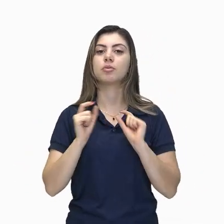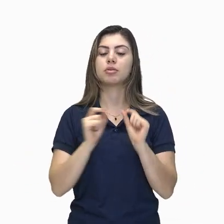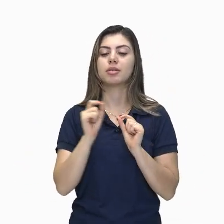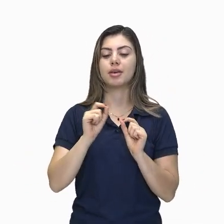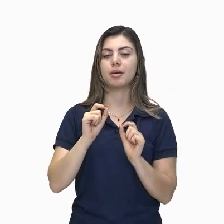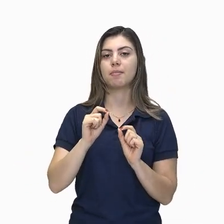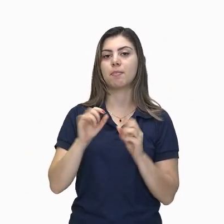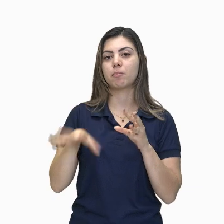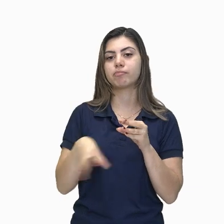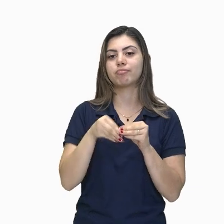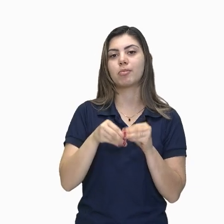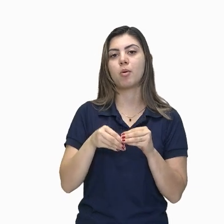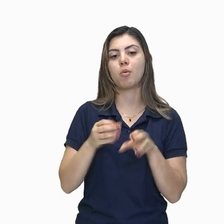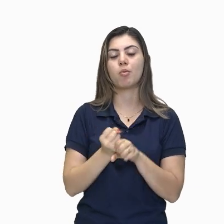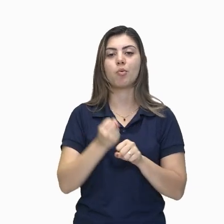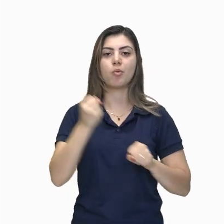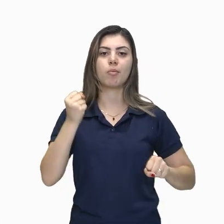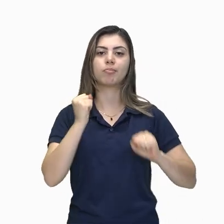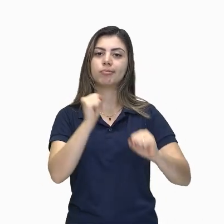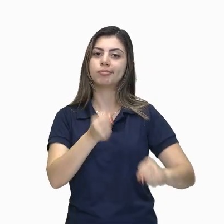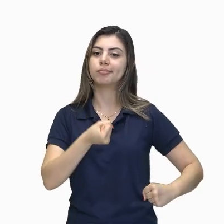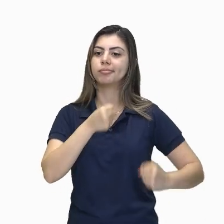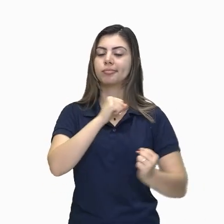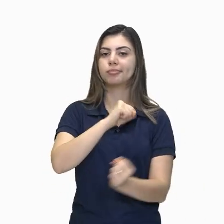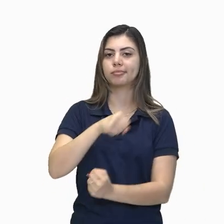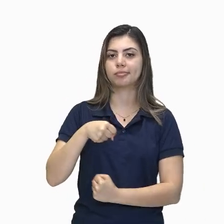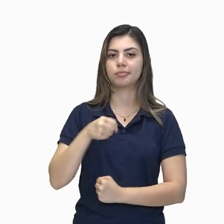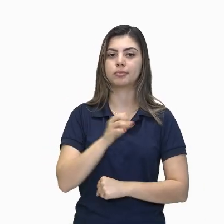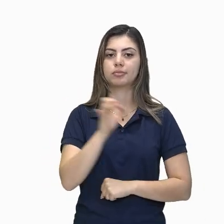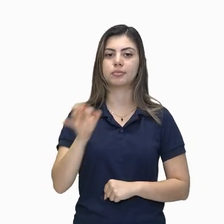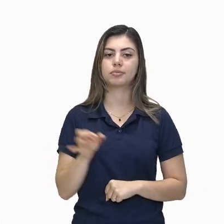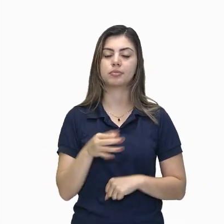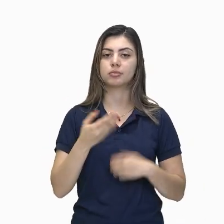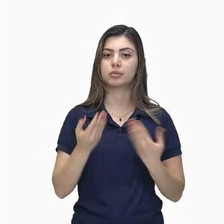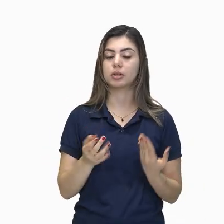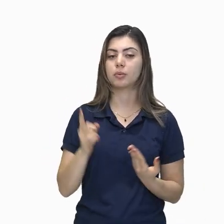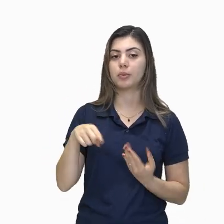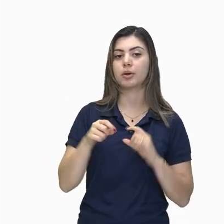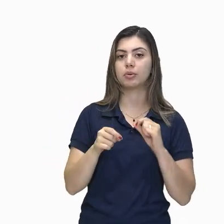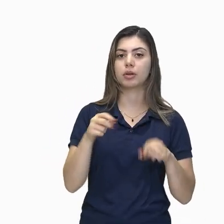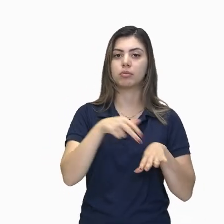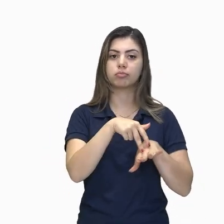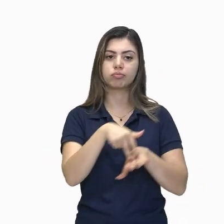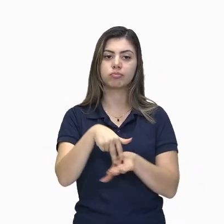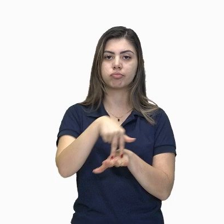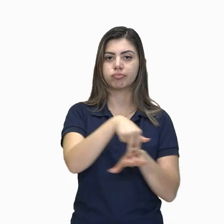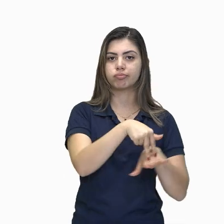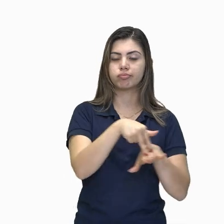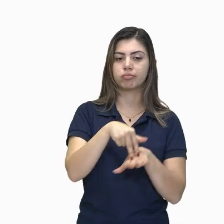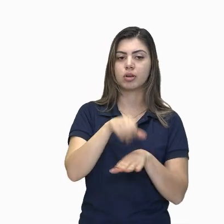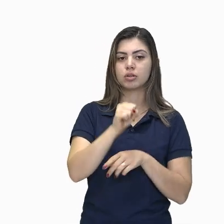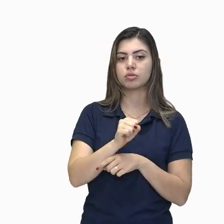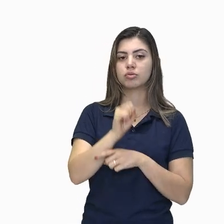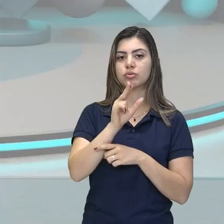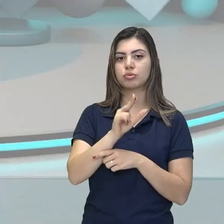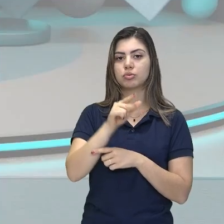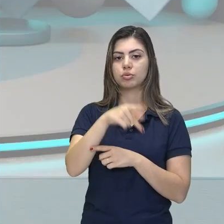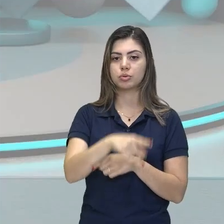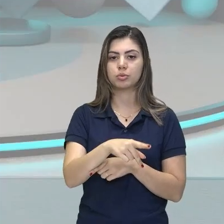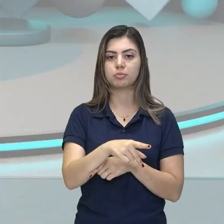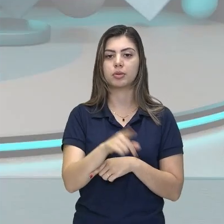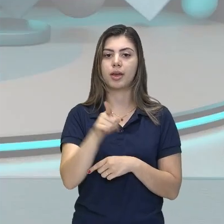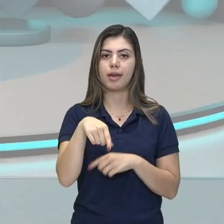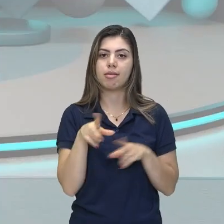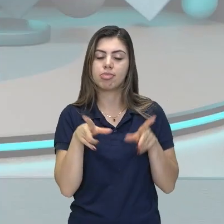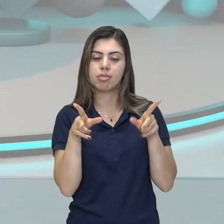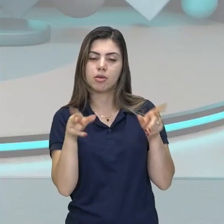do quê? Do remo. Então, o SUP surf é como se você estivesse praticando o surf, só